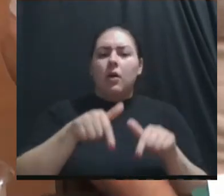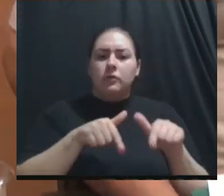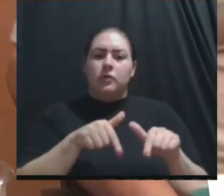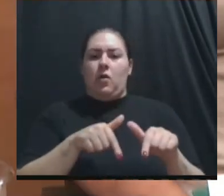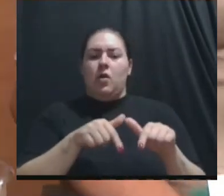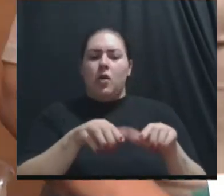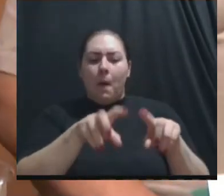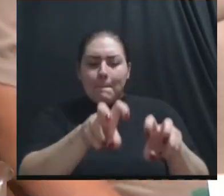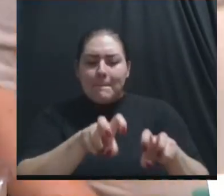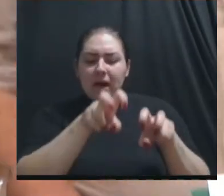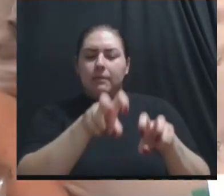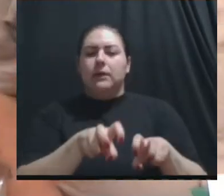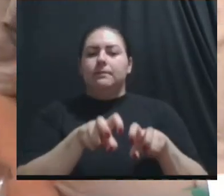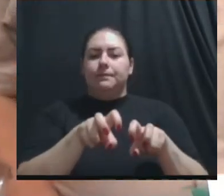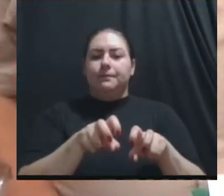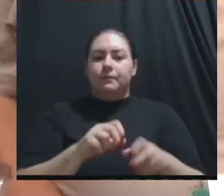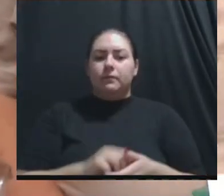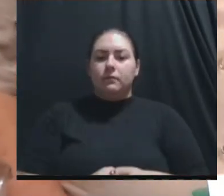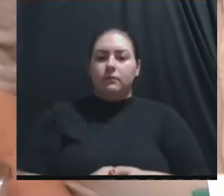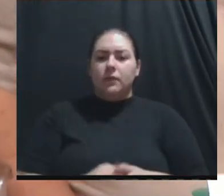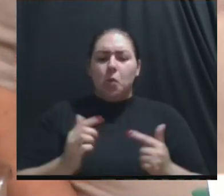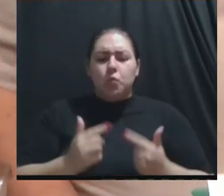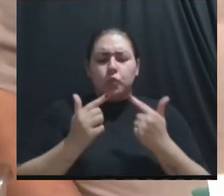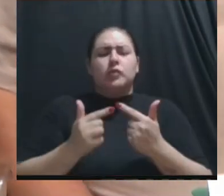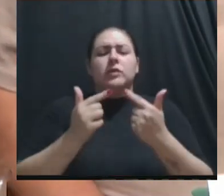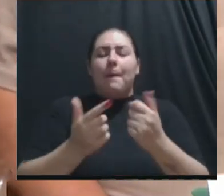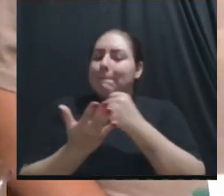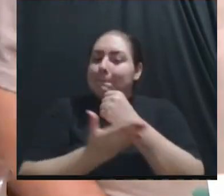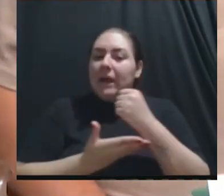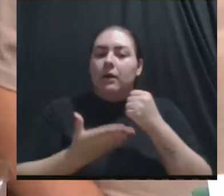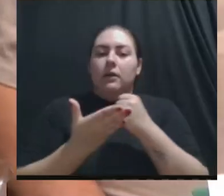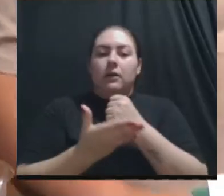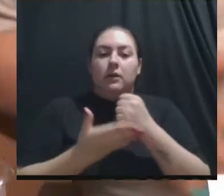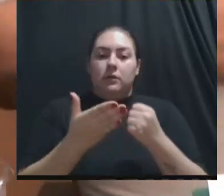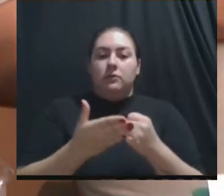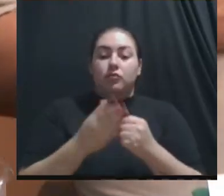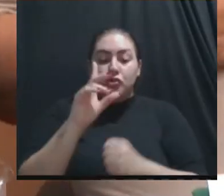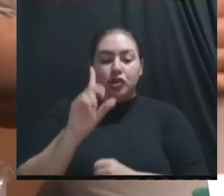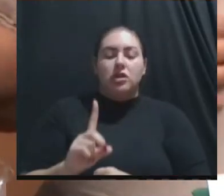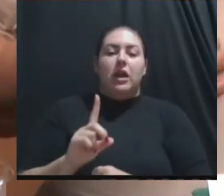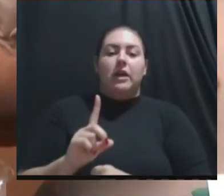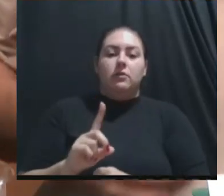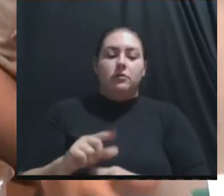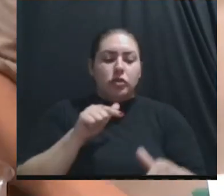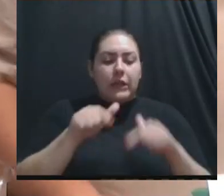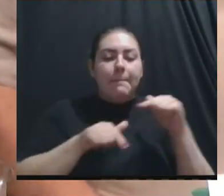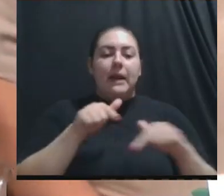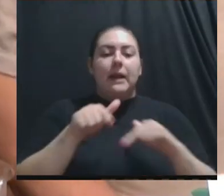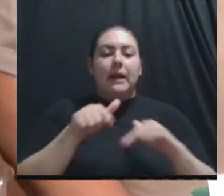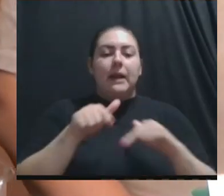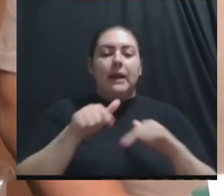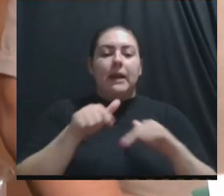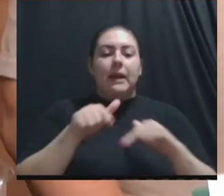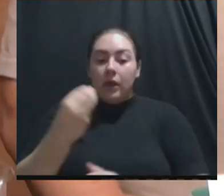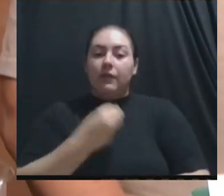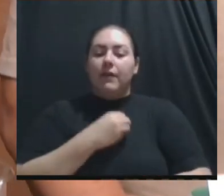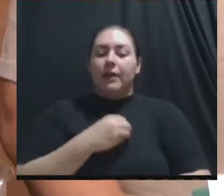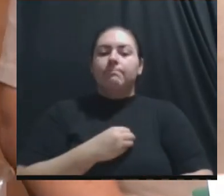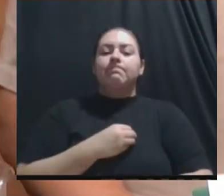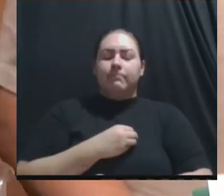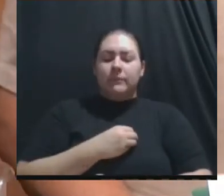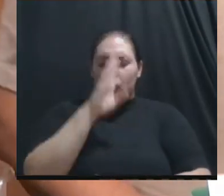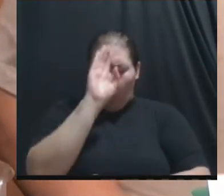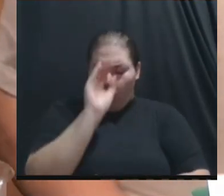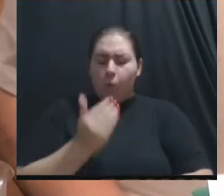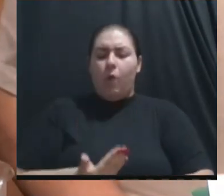à terra, o direito de produzir, o direito de viver com dignidade. No dia 17 de